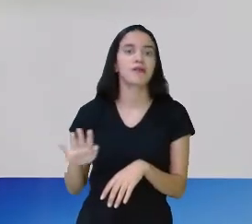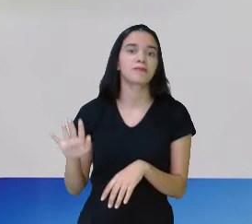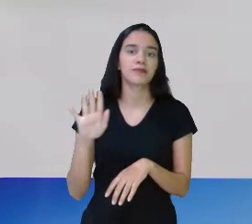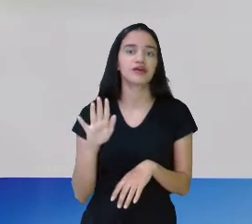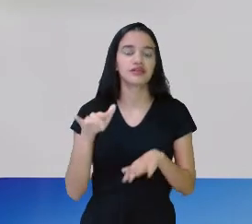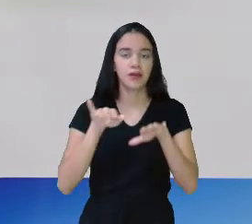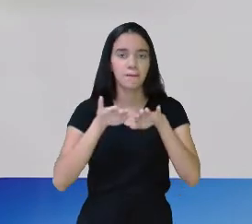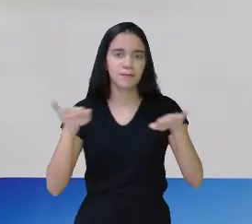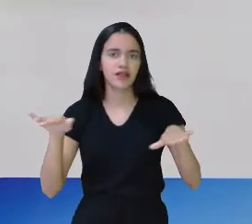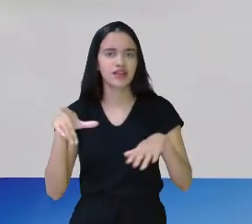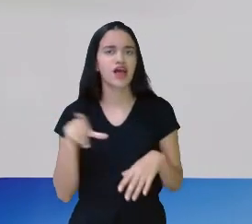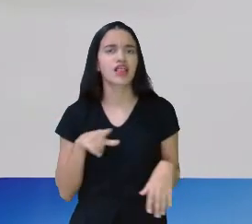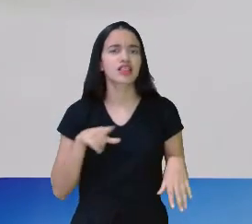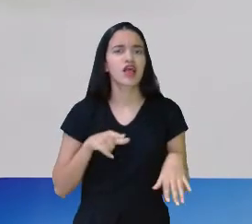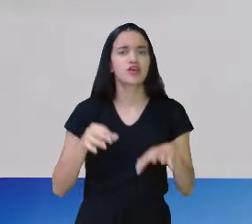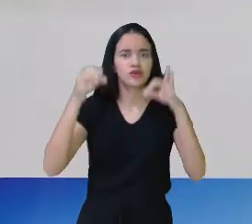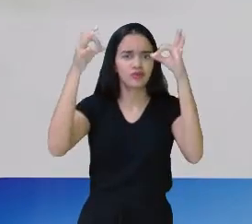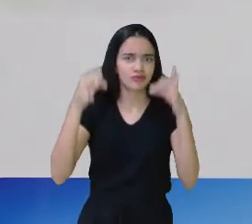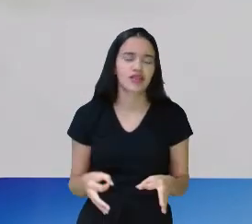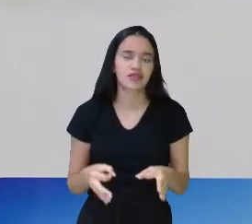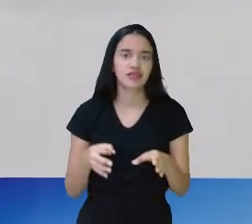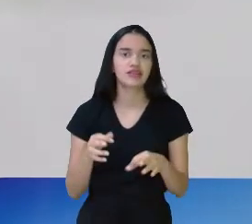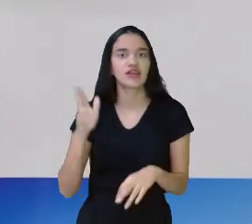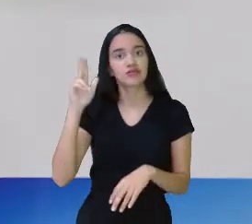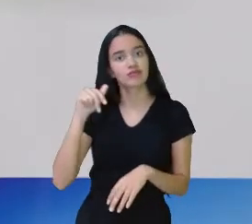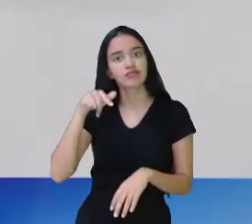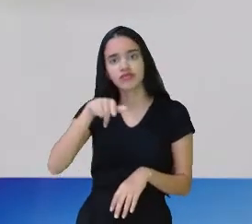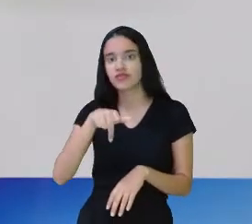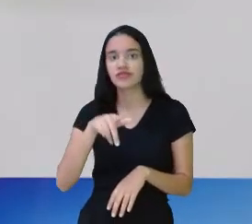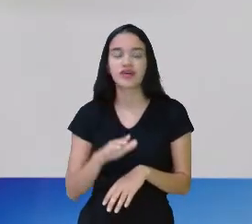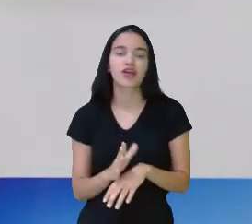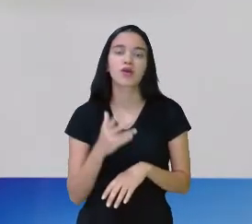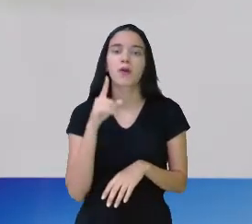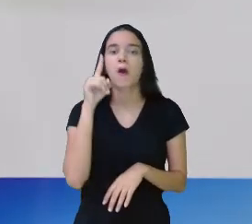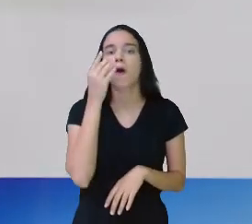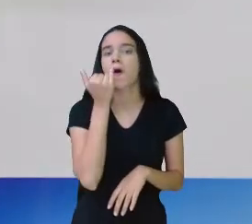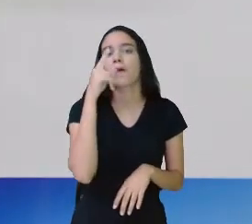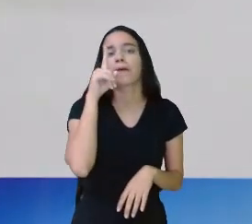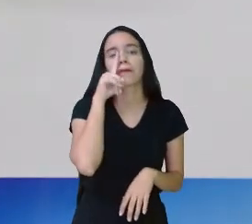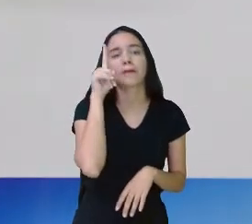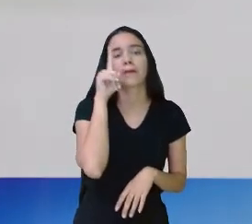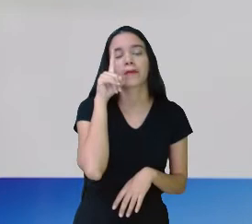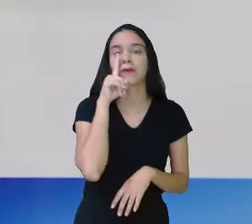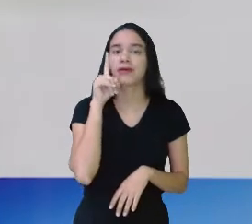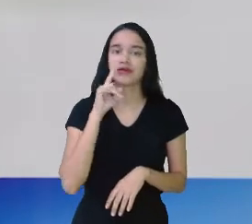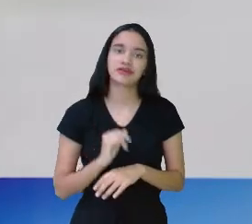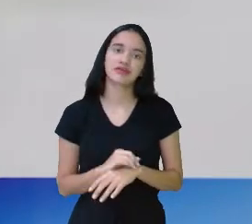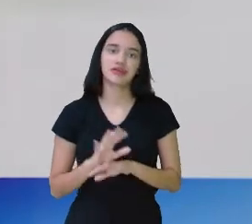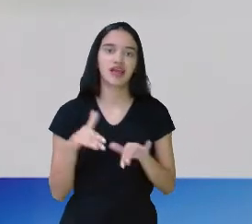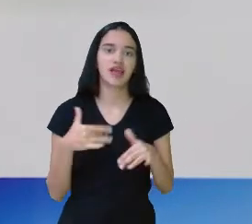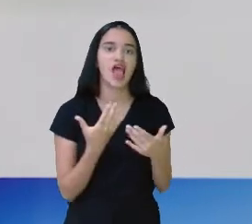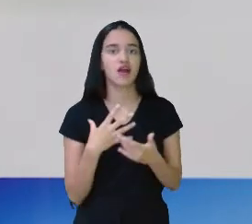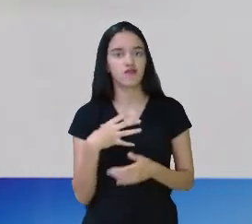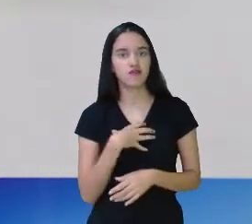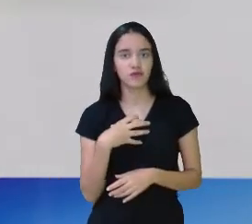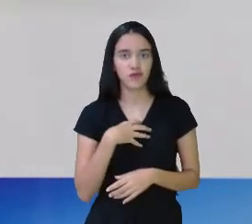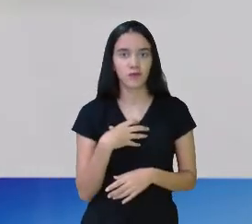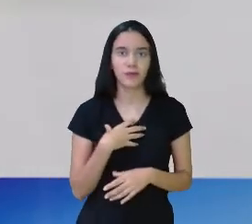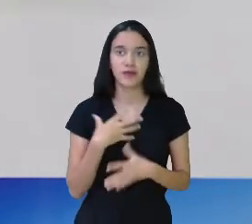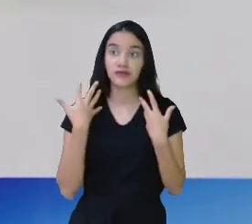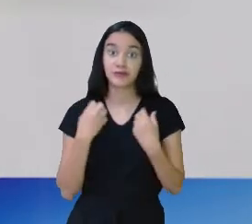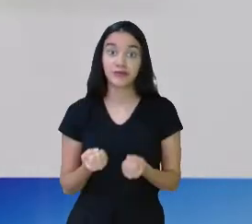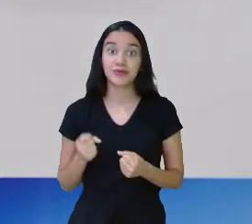planas? Tenho certeza que você nunca mais vai comer um biscoito sem levar em consideração a forma dele.